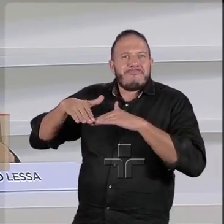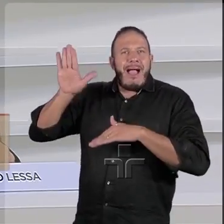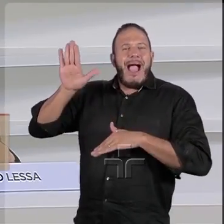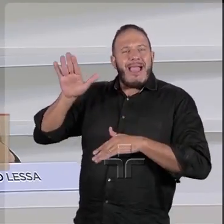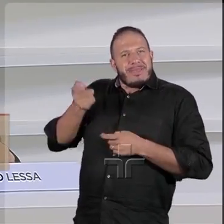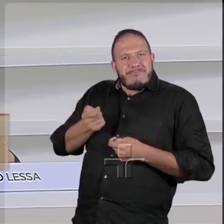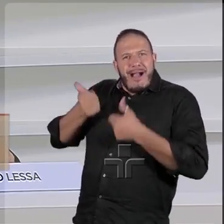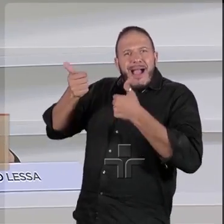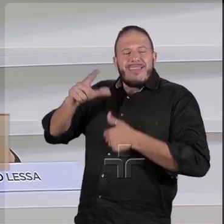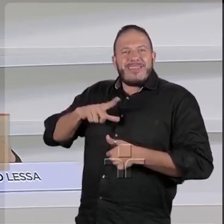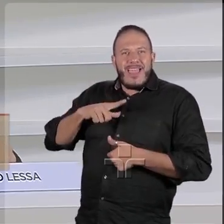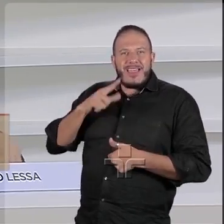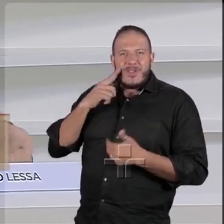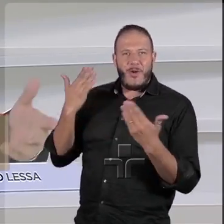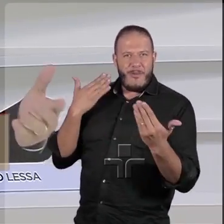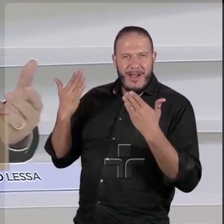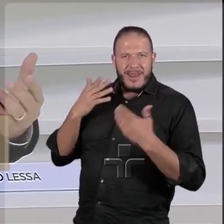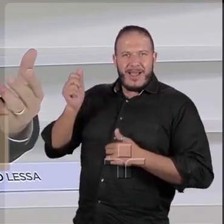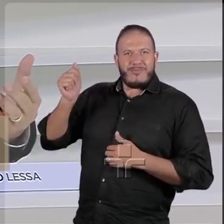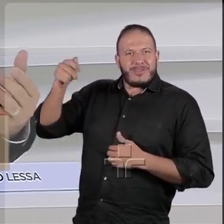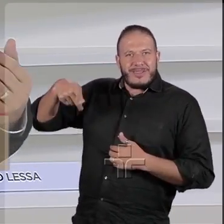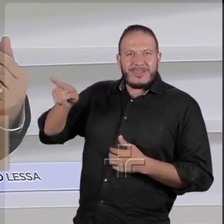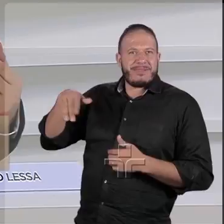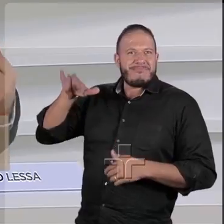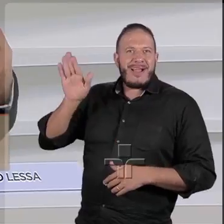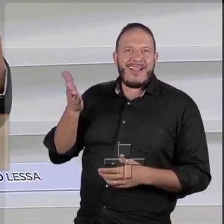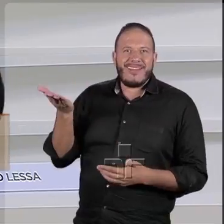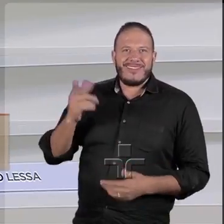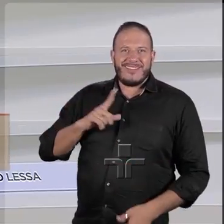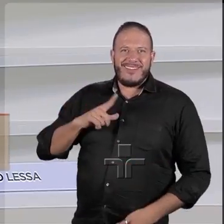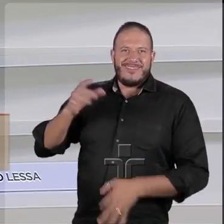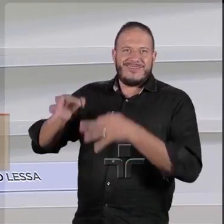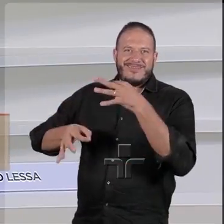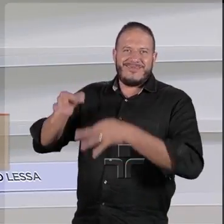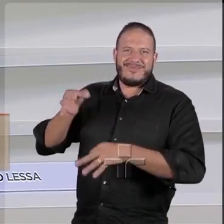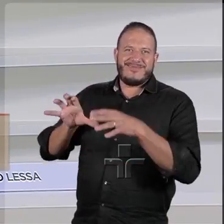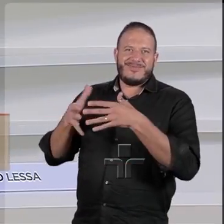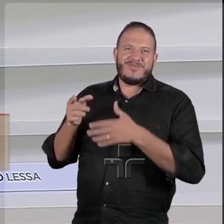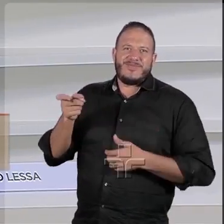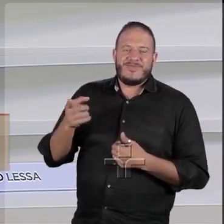das aposentadorias. E o mais